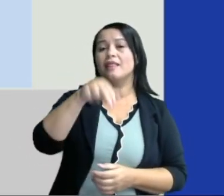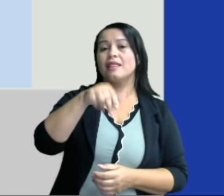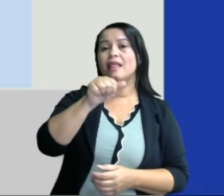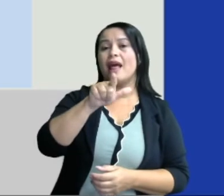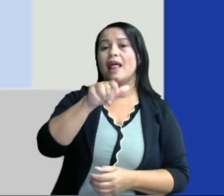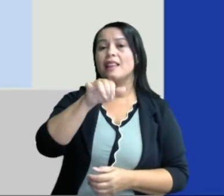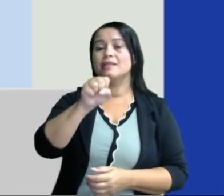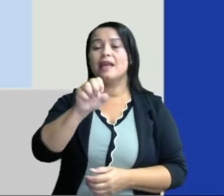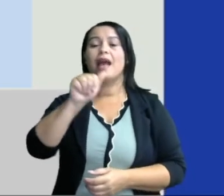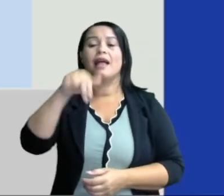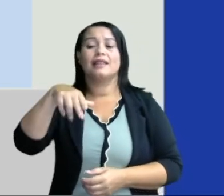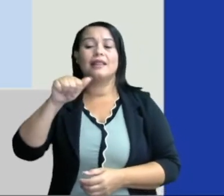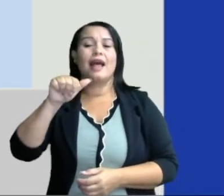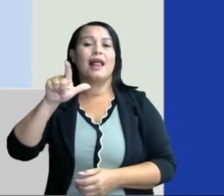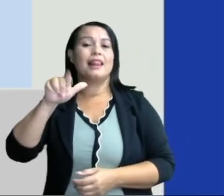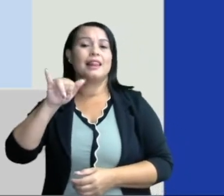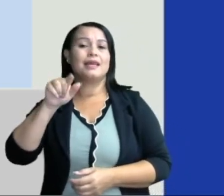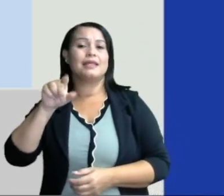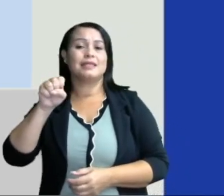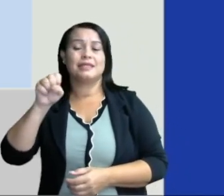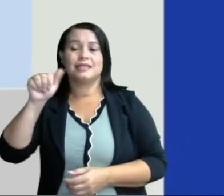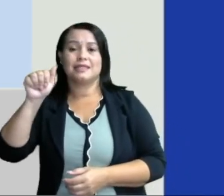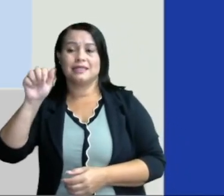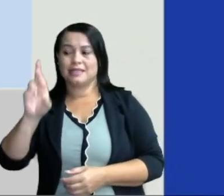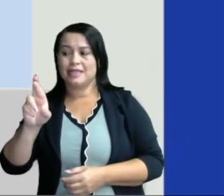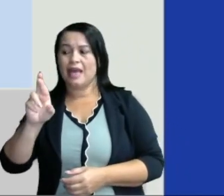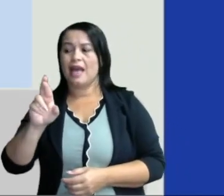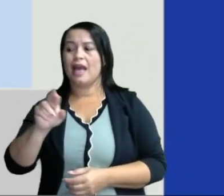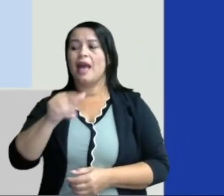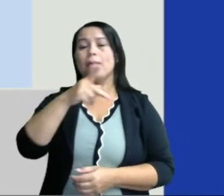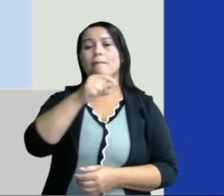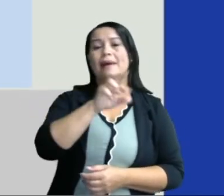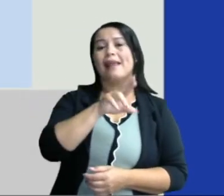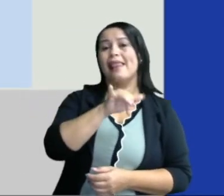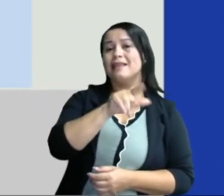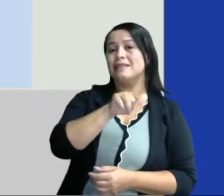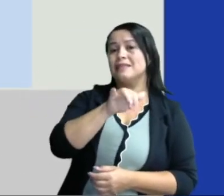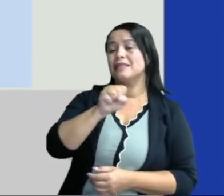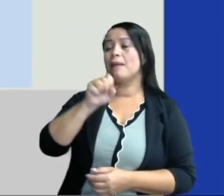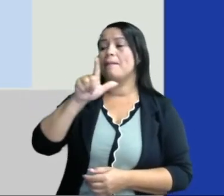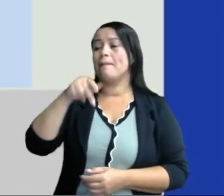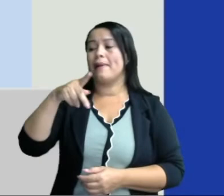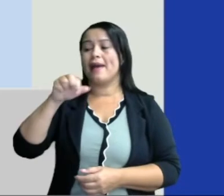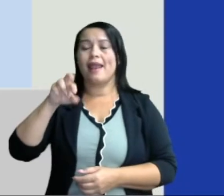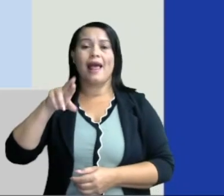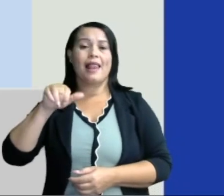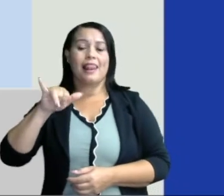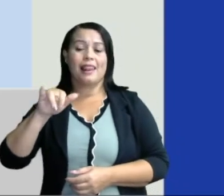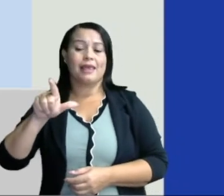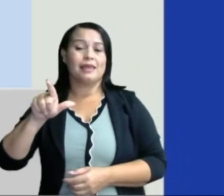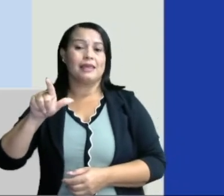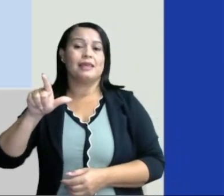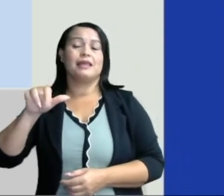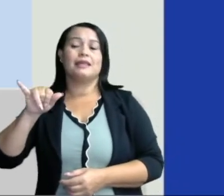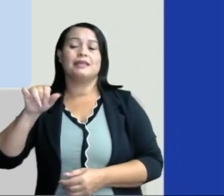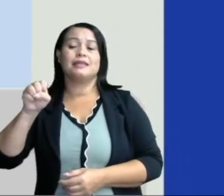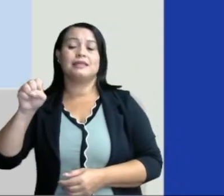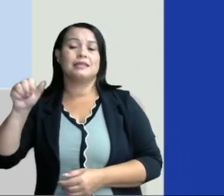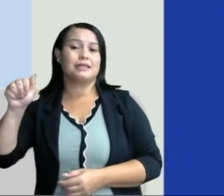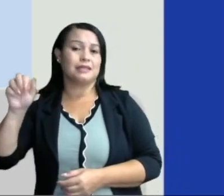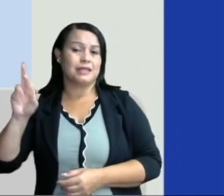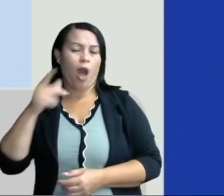Análise, analisar. E paralisia, paralisar. Observa que as